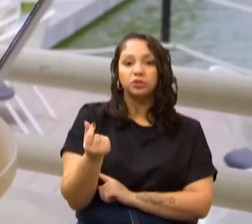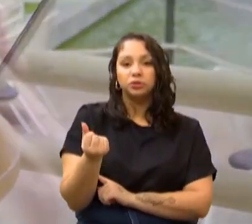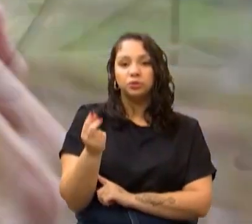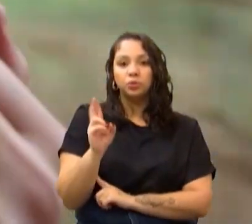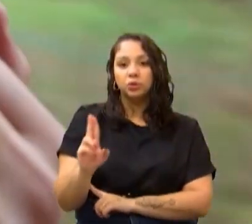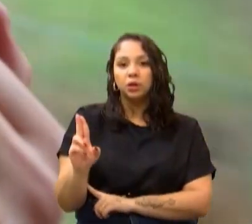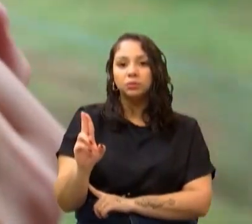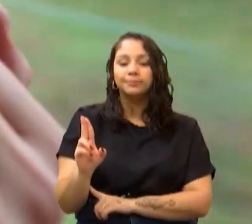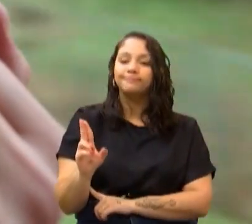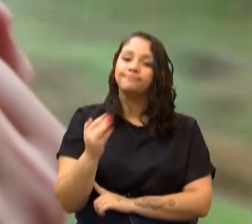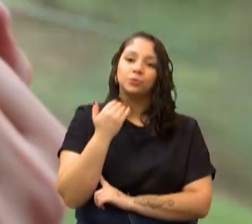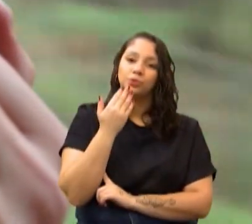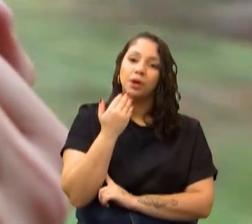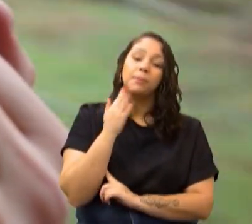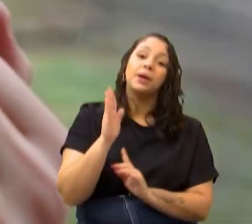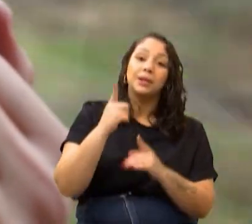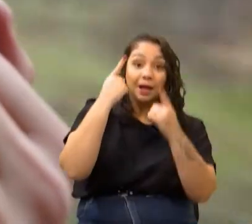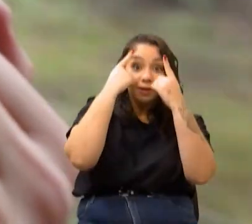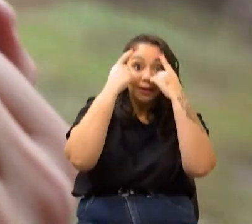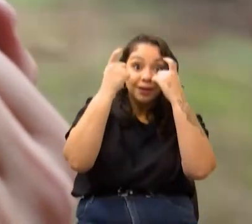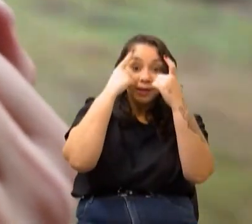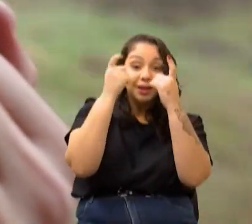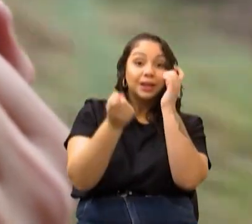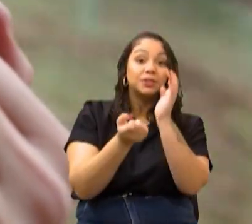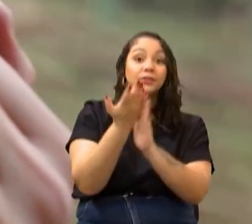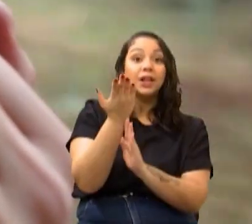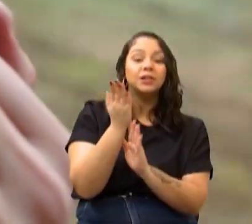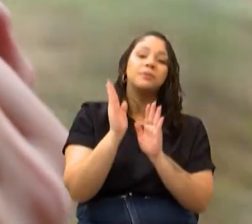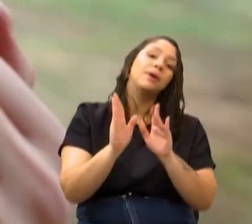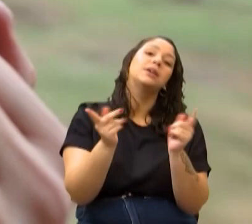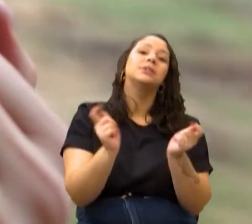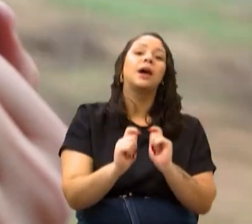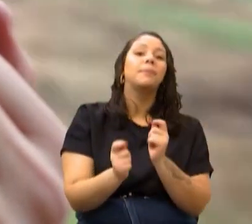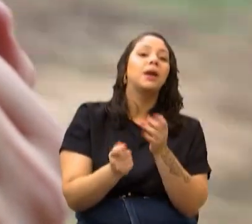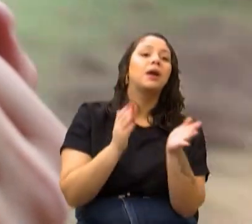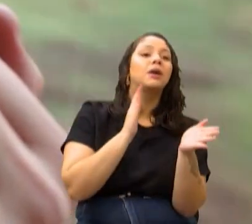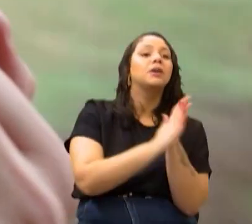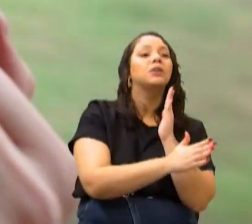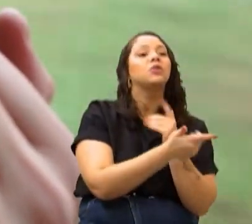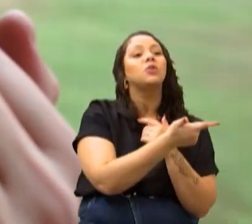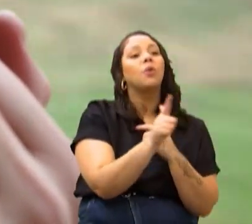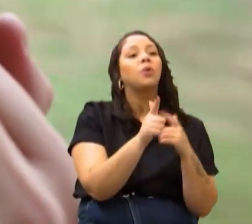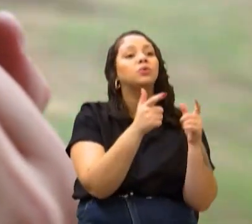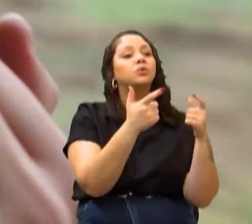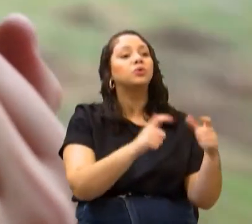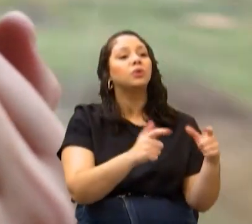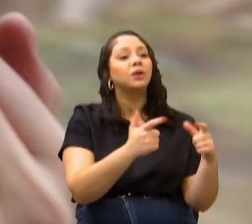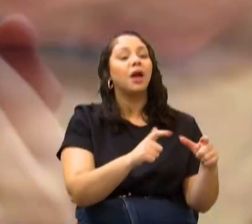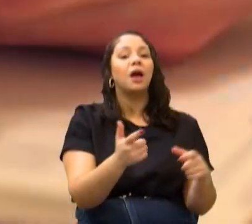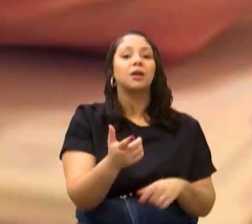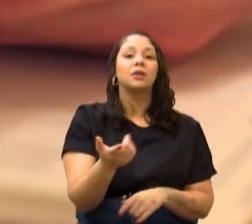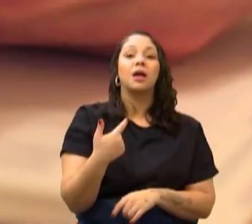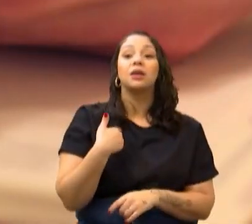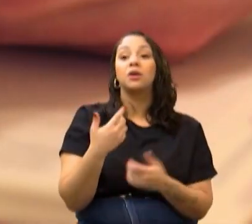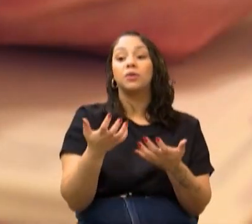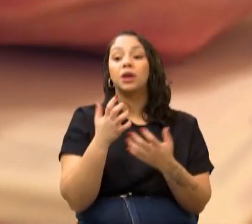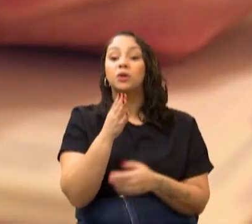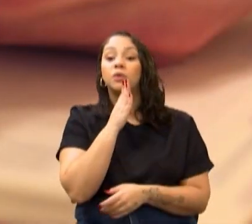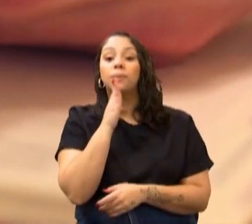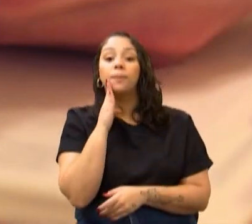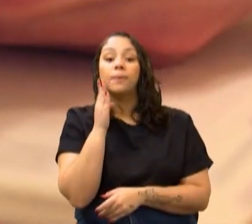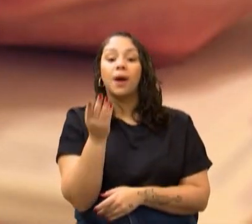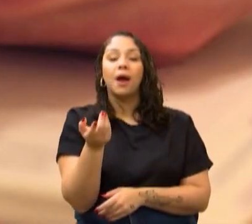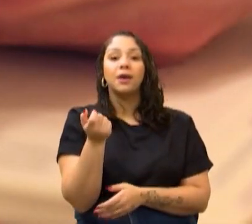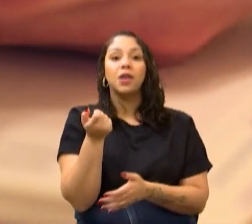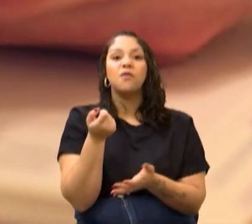dinheiro, mas a gente pode usar criatividade e eventualmente sair para fazer outras coisas gastando menos. Então, se eu vou para